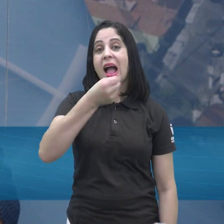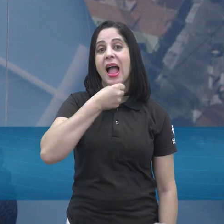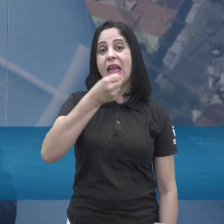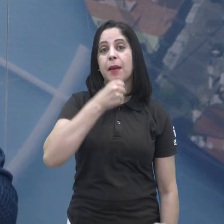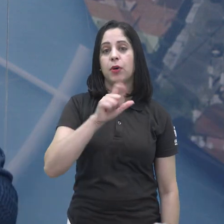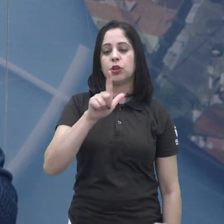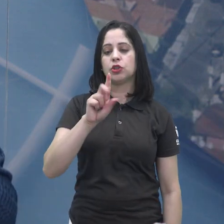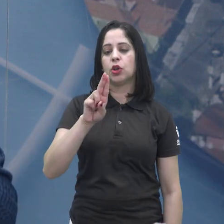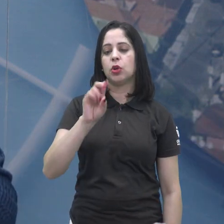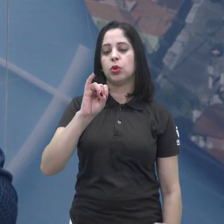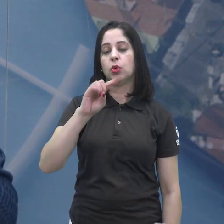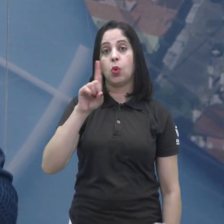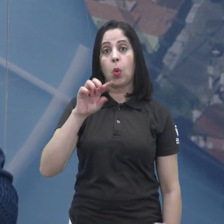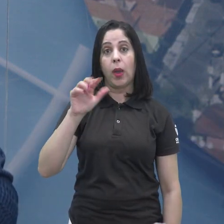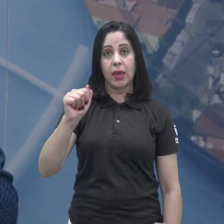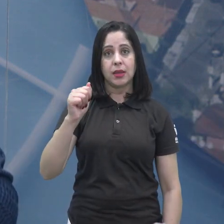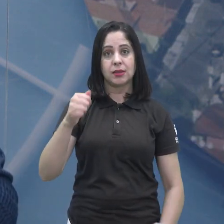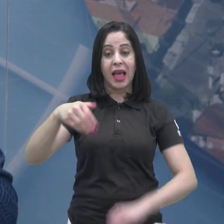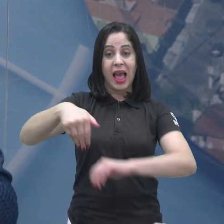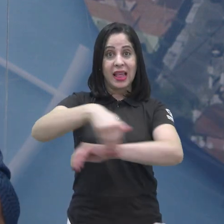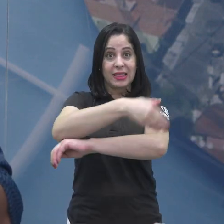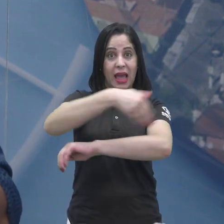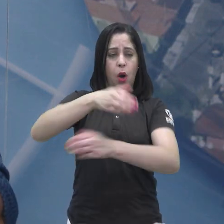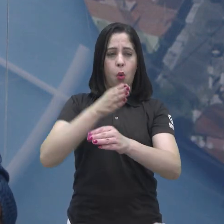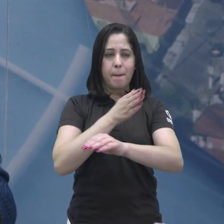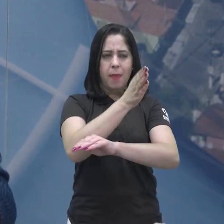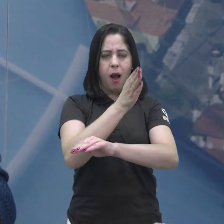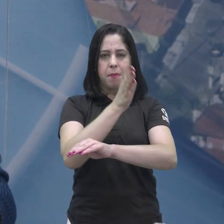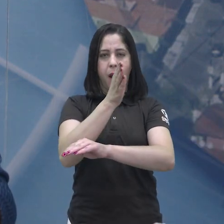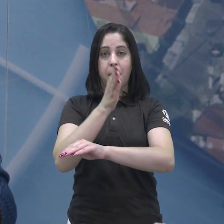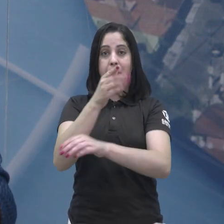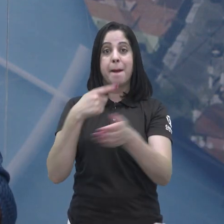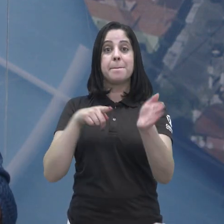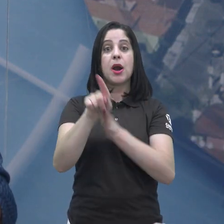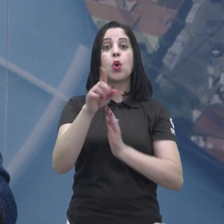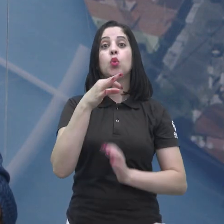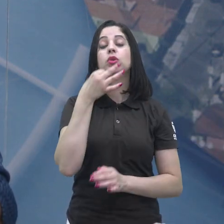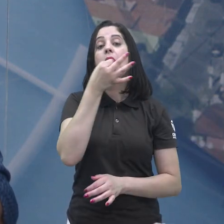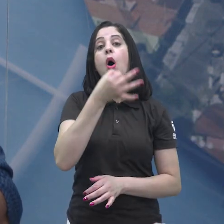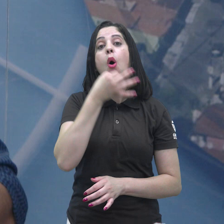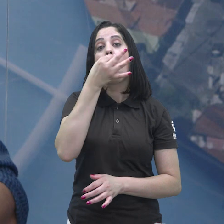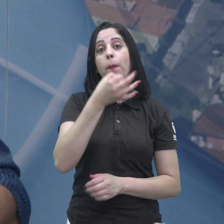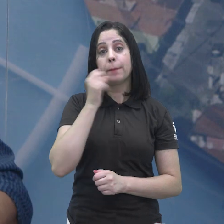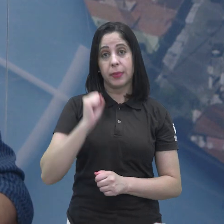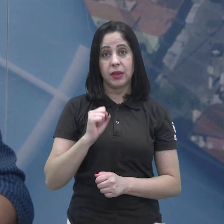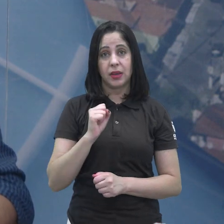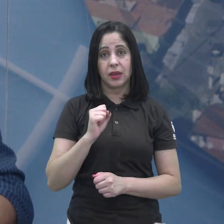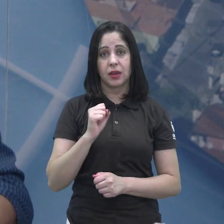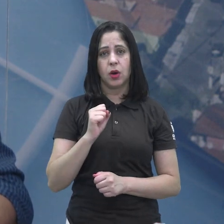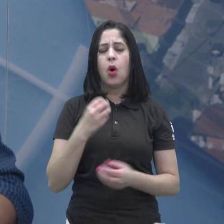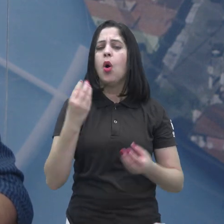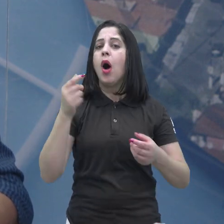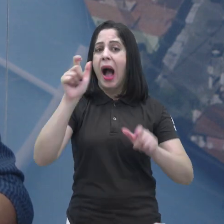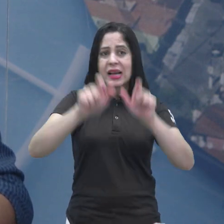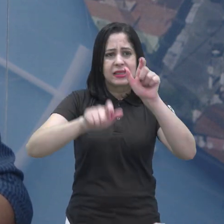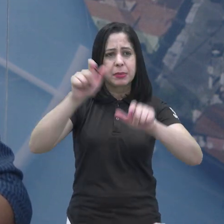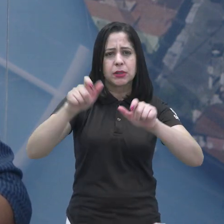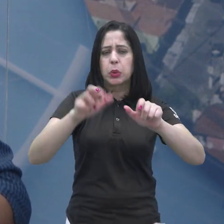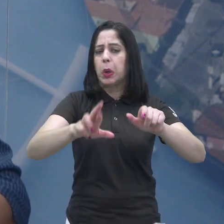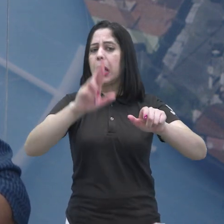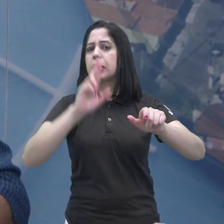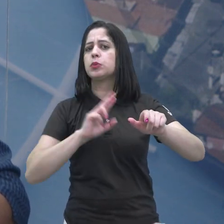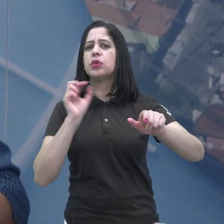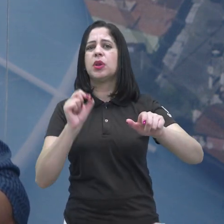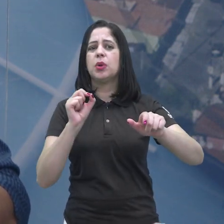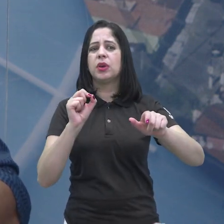olha só, a nossa repórter Luísa Minas foi perguntar para a população como os moradores aqui de São José